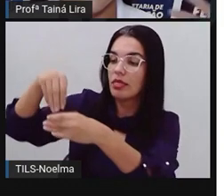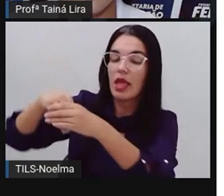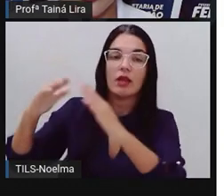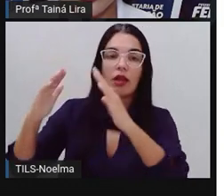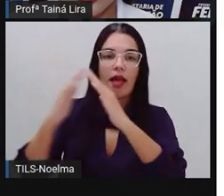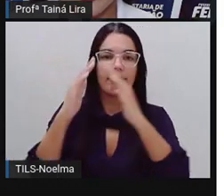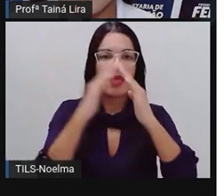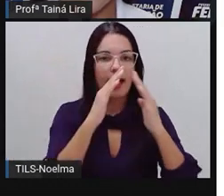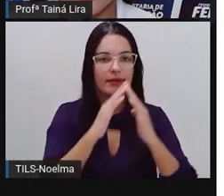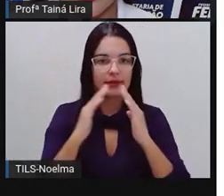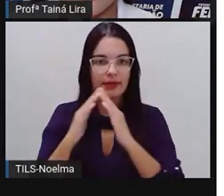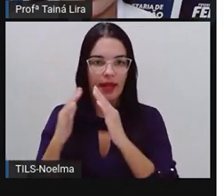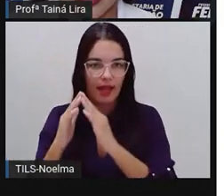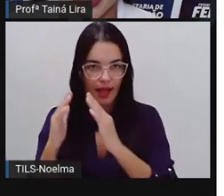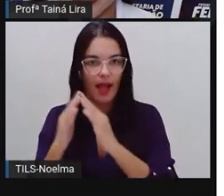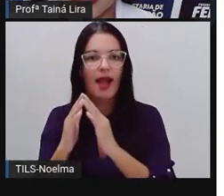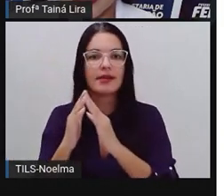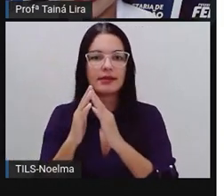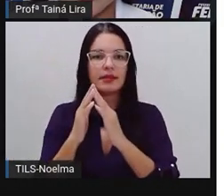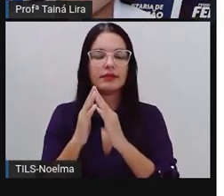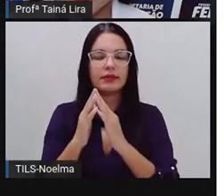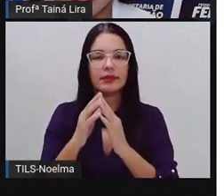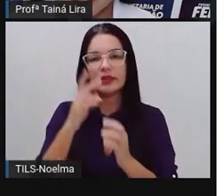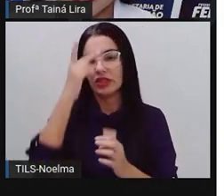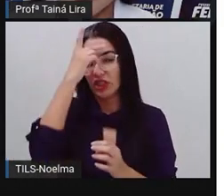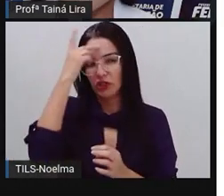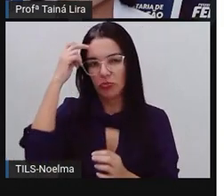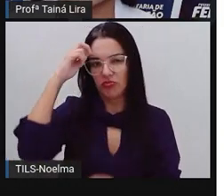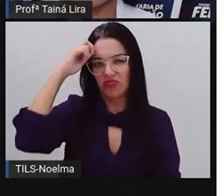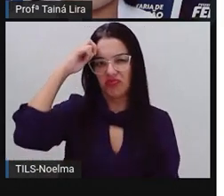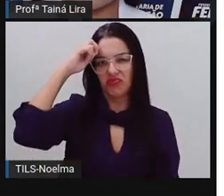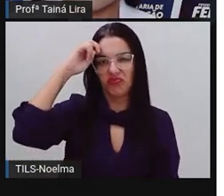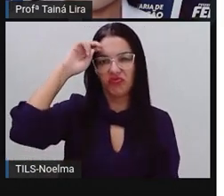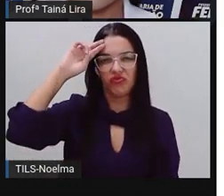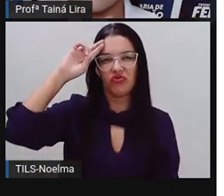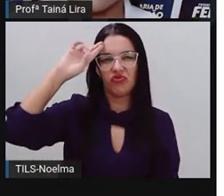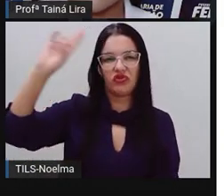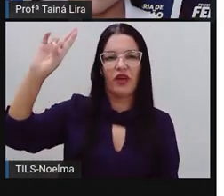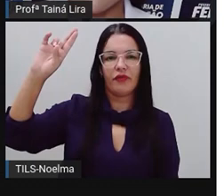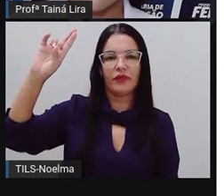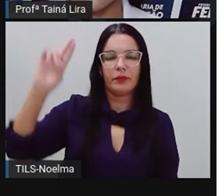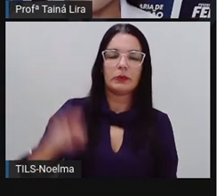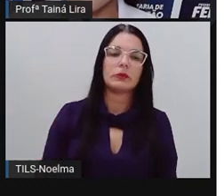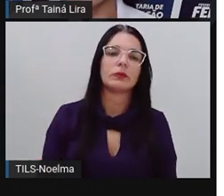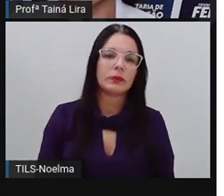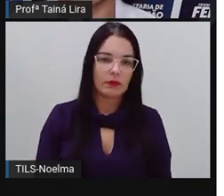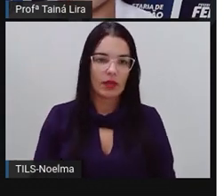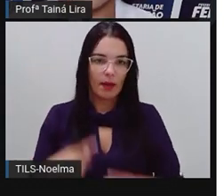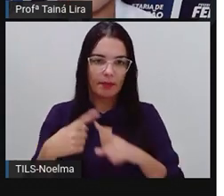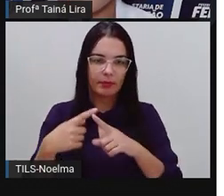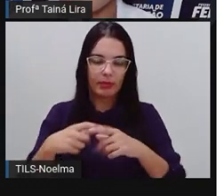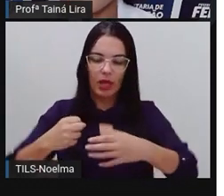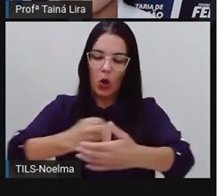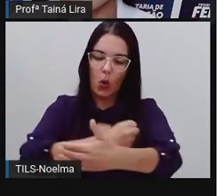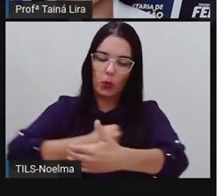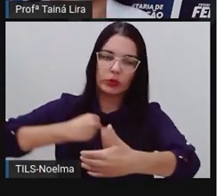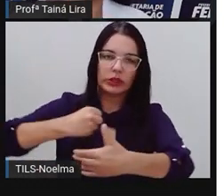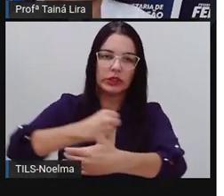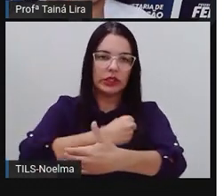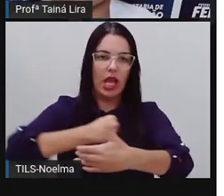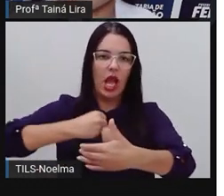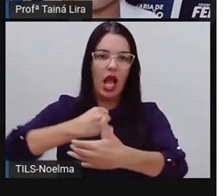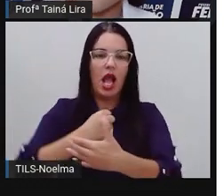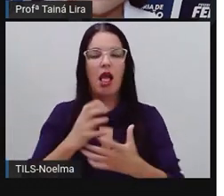dos Senhores que eram chamadas de casas grandes certo para fazerem aí o serviço do México fazer a